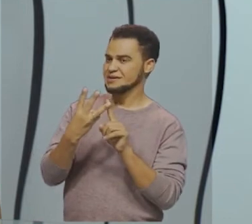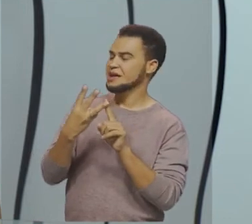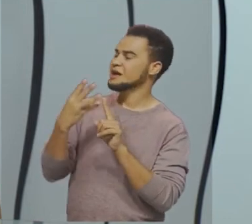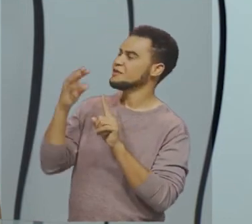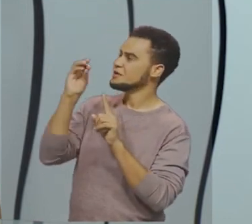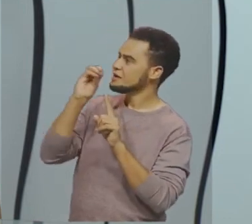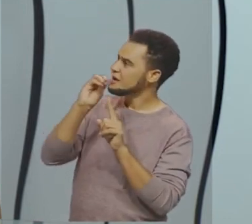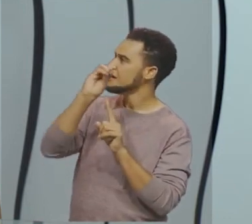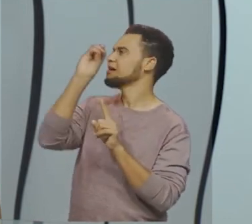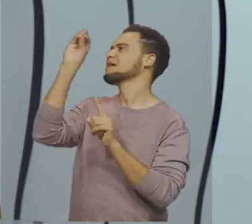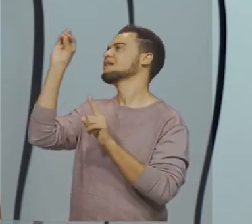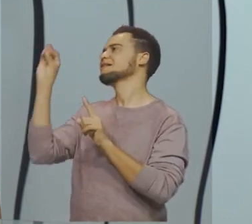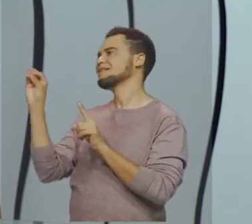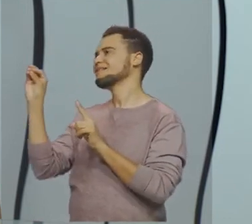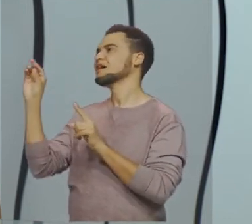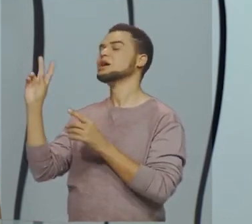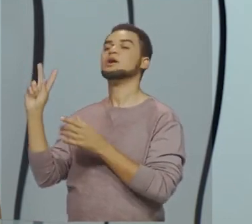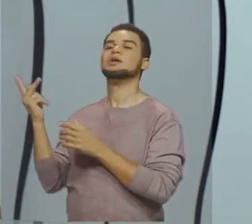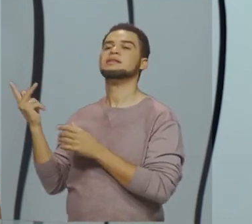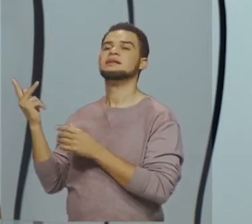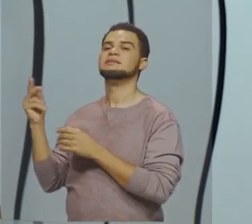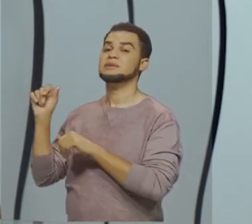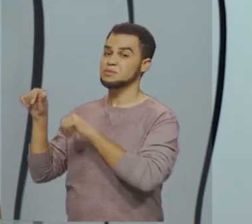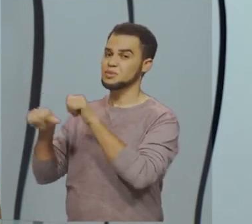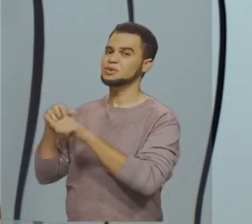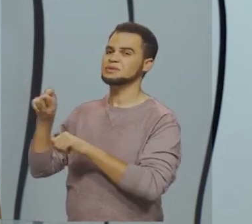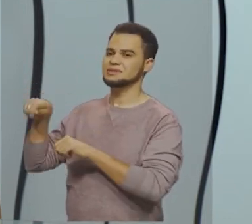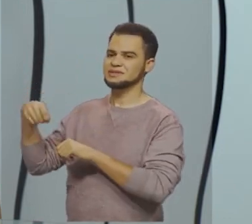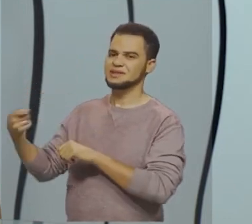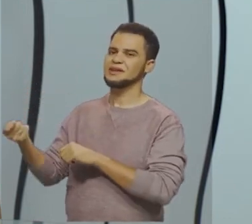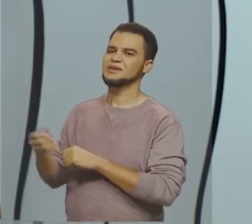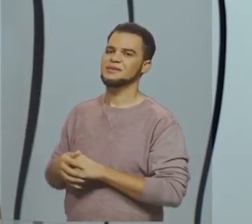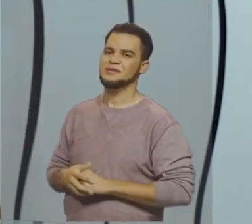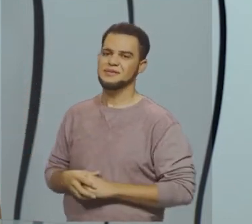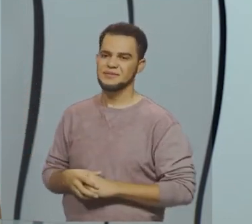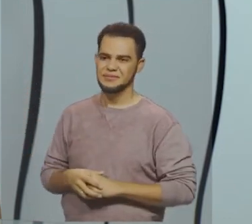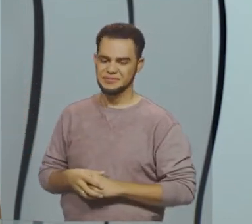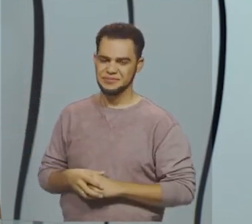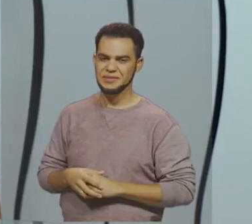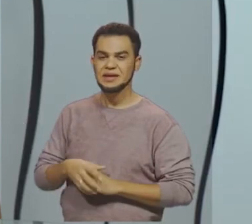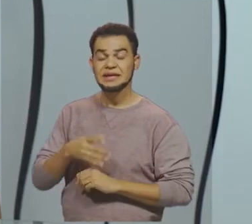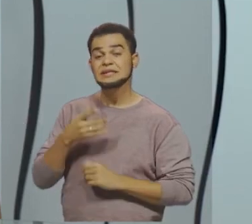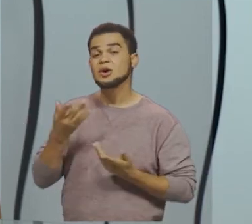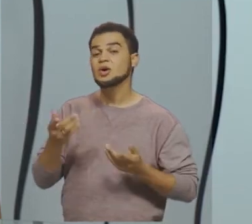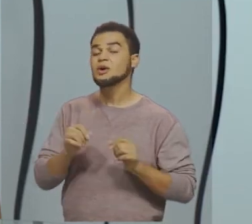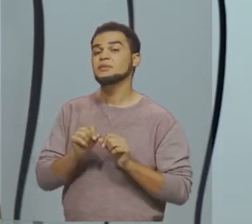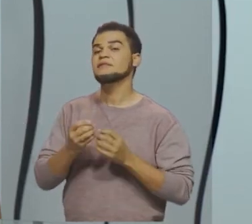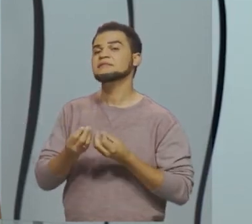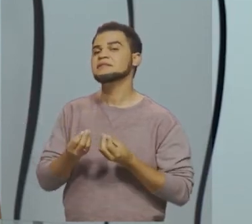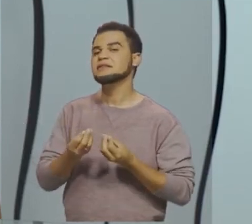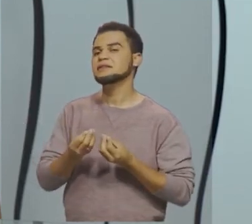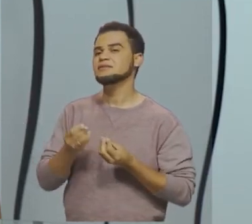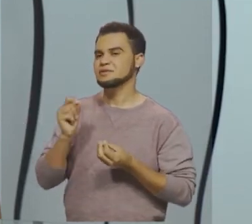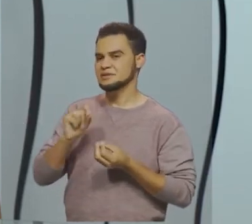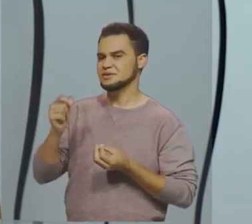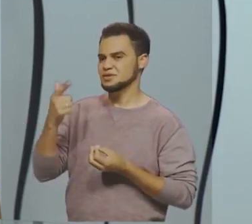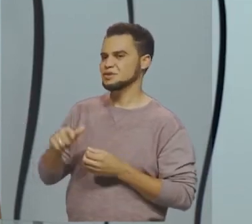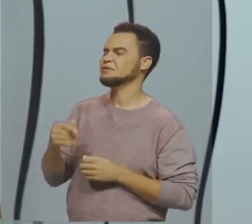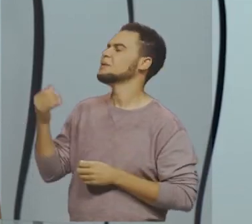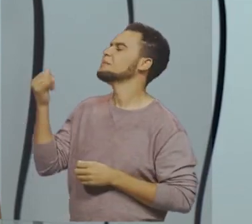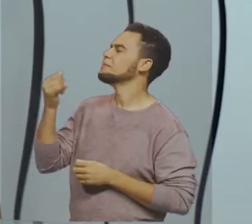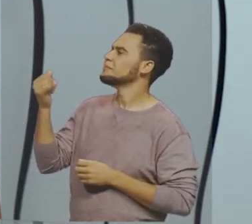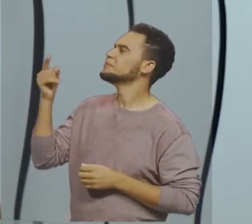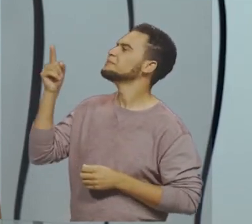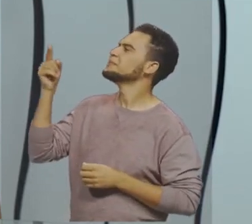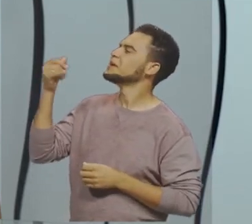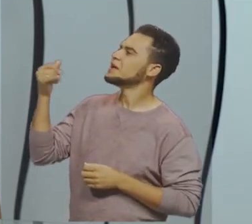para cá, ele vai mudar o sinal. Então, eu vou reescrever. Menos x